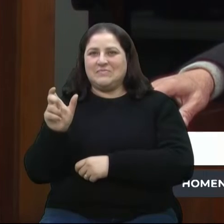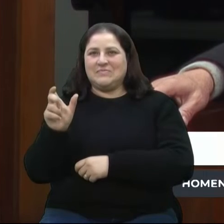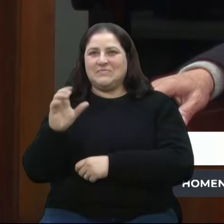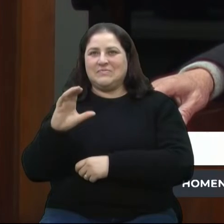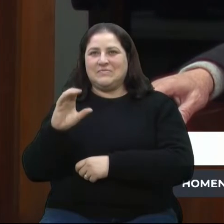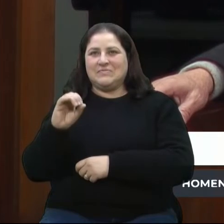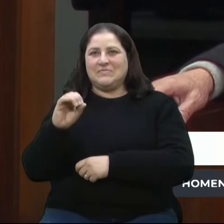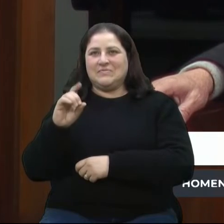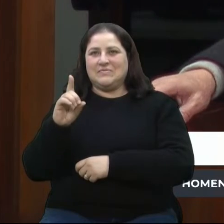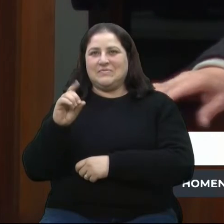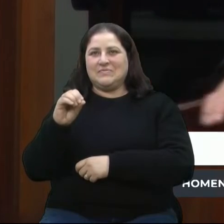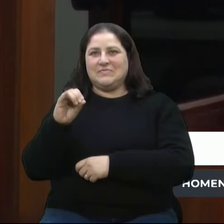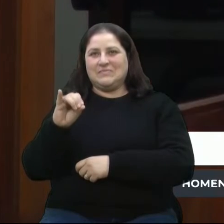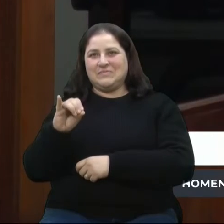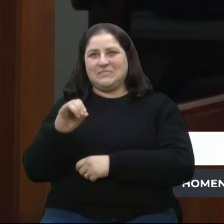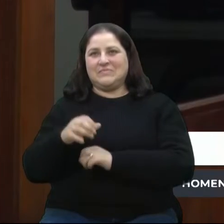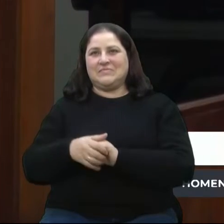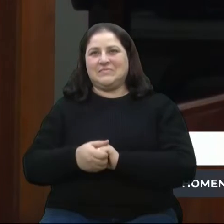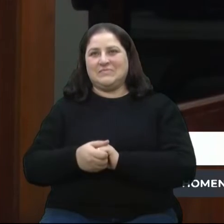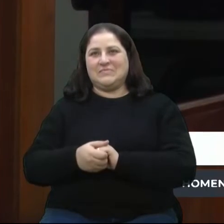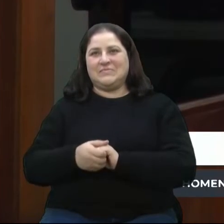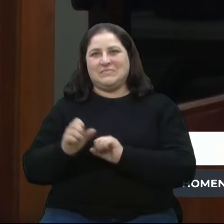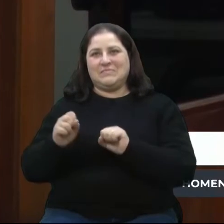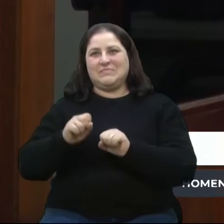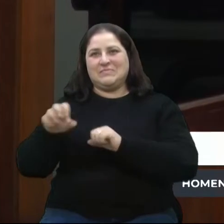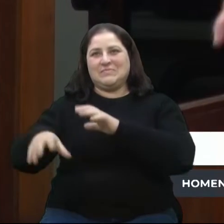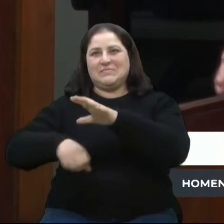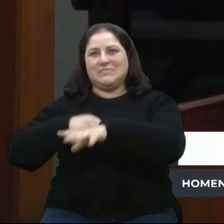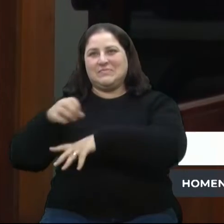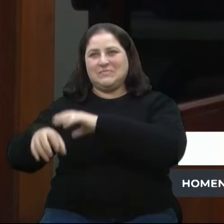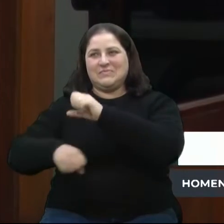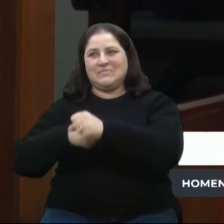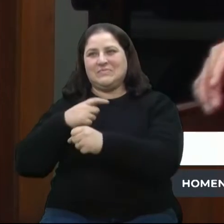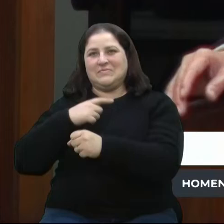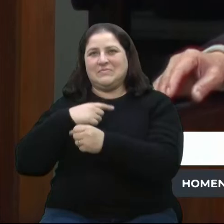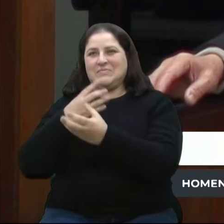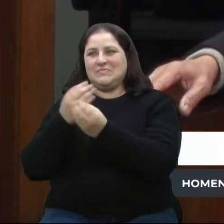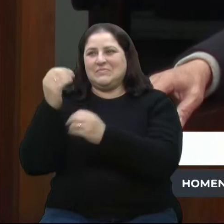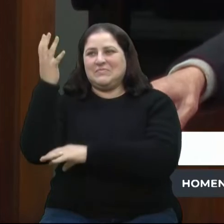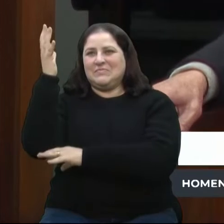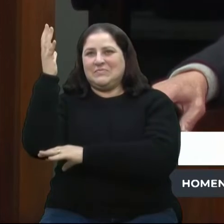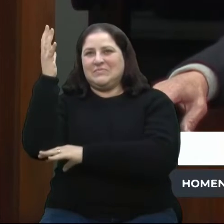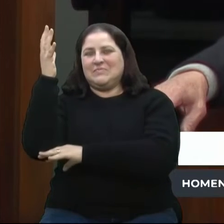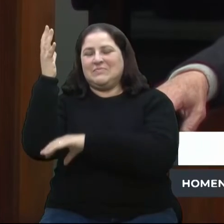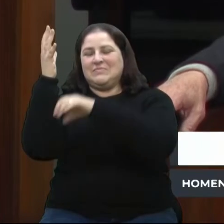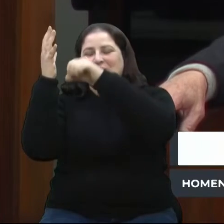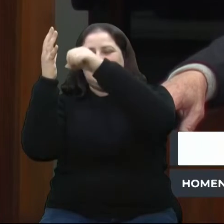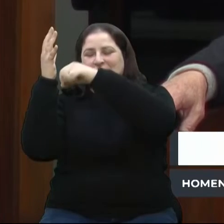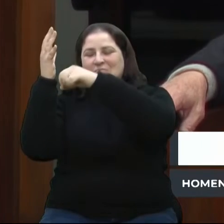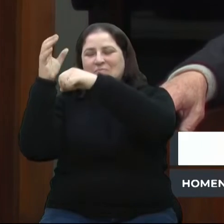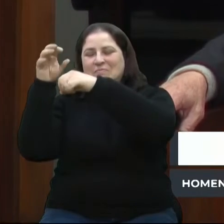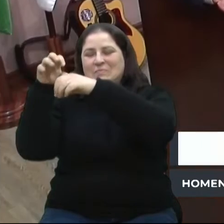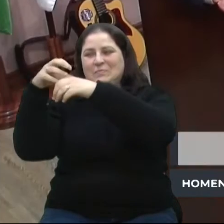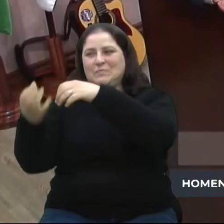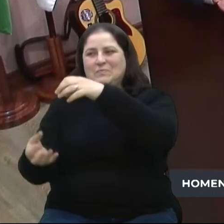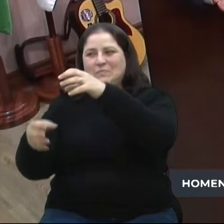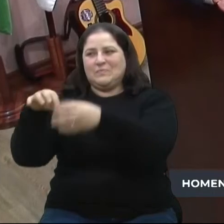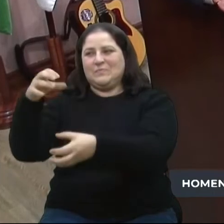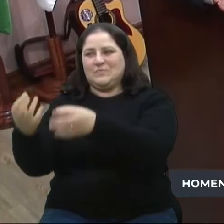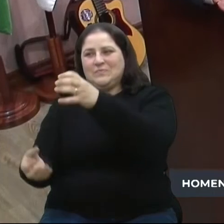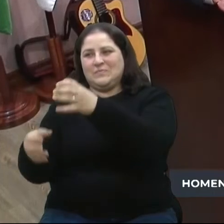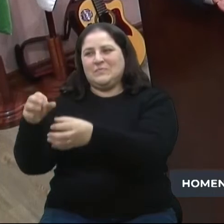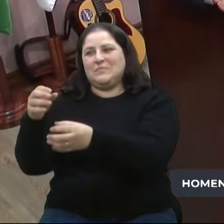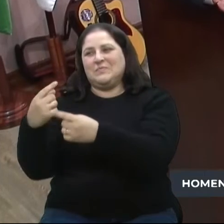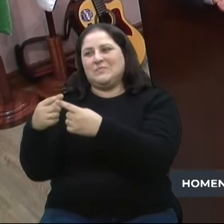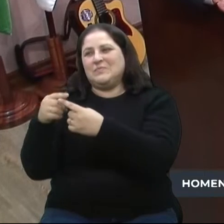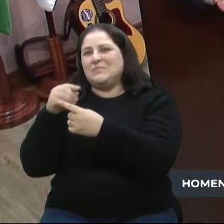em italiano, e ela disse, juntem aí, pelo amor de Deus, tem tanto que cai ali que os porcos estão se alimentando. Enchemos 2 sacos